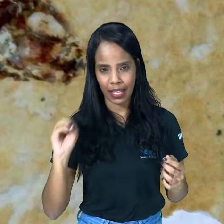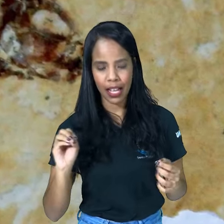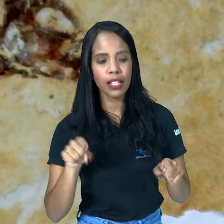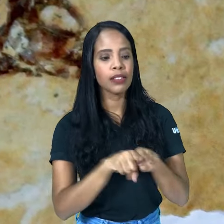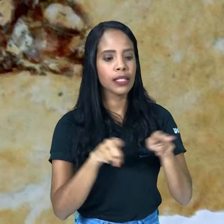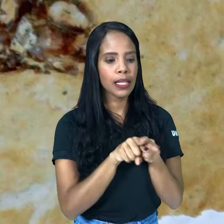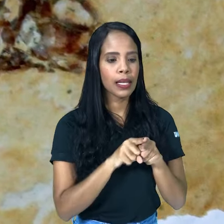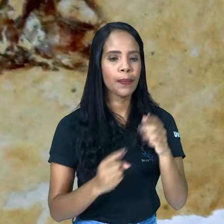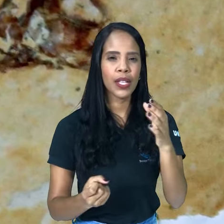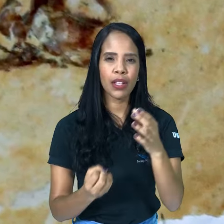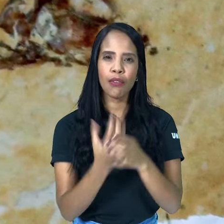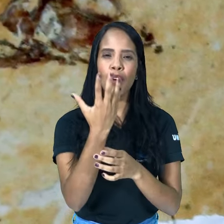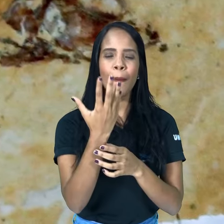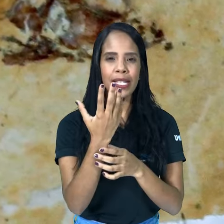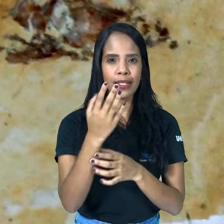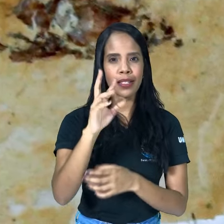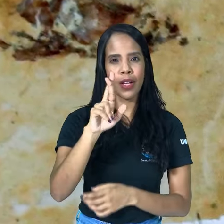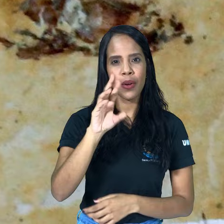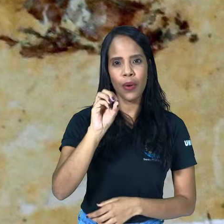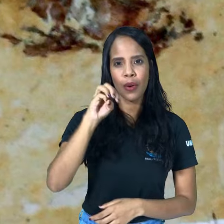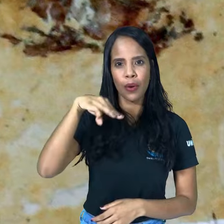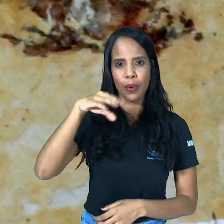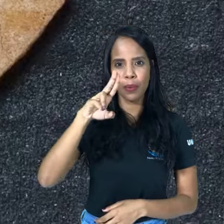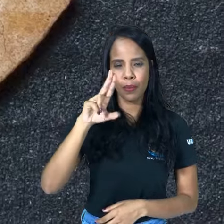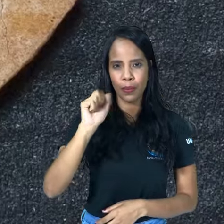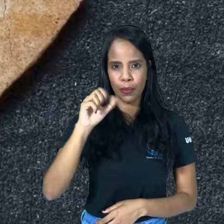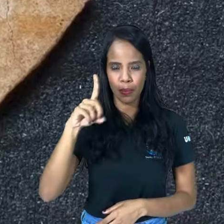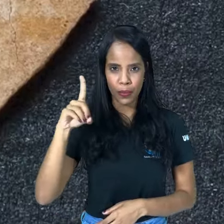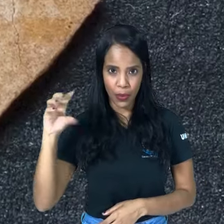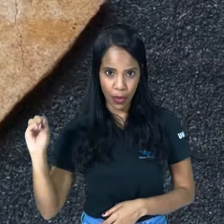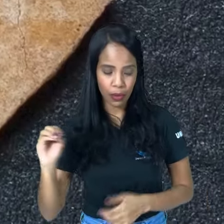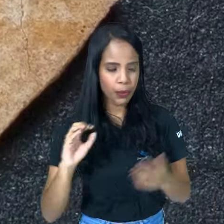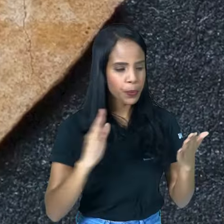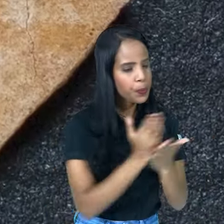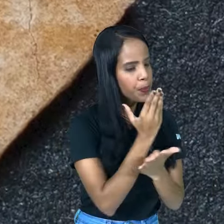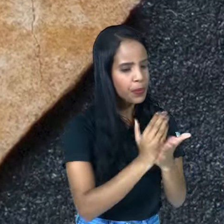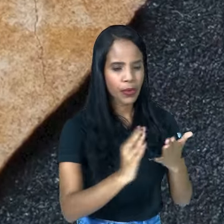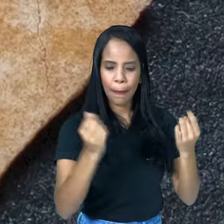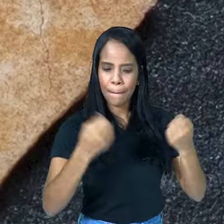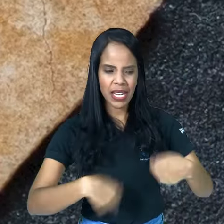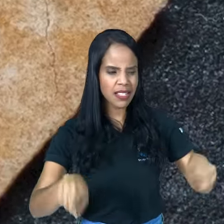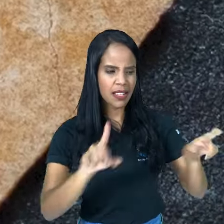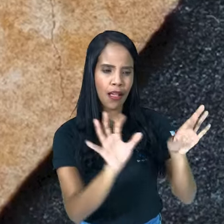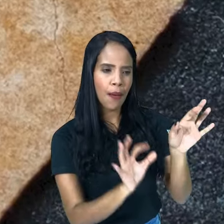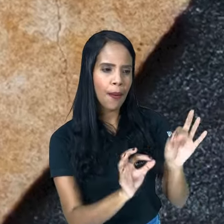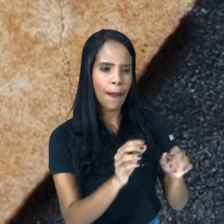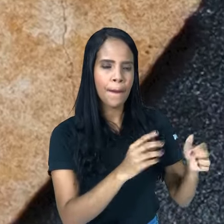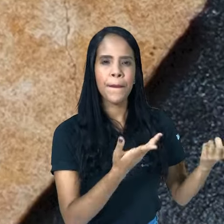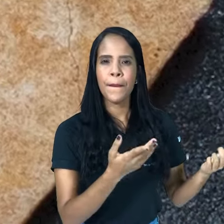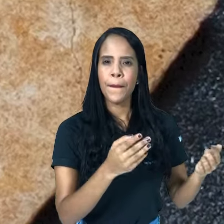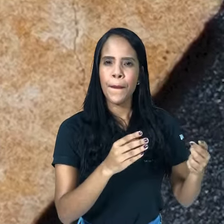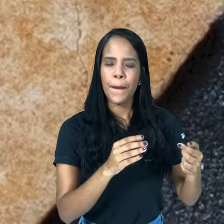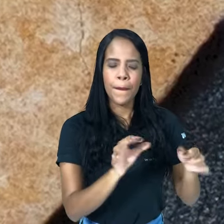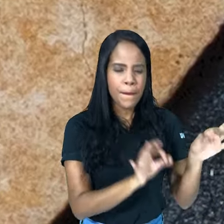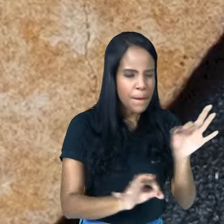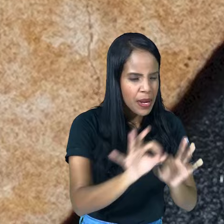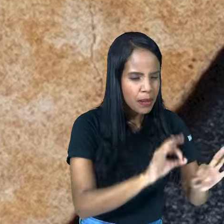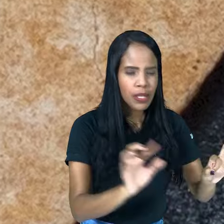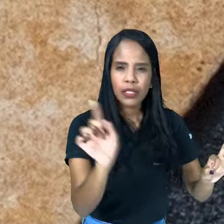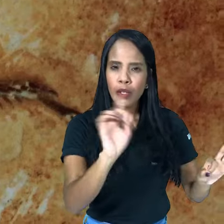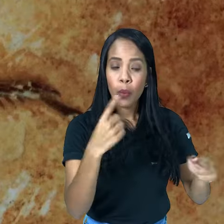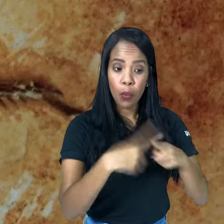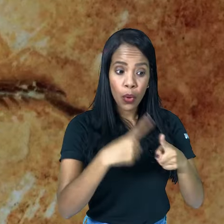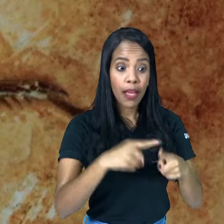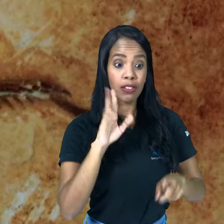oriundas da formação Romual. Alguns fósseis, como os oriundos da formação Trato, não precisam de preparação, pois é visível a existência de restos de